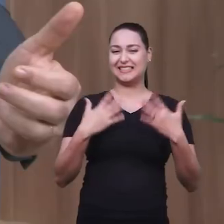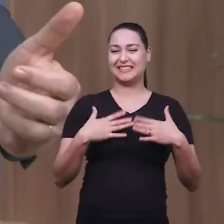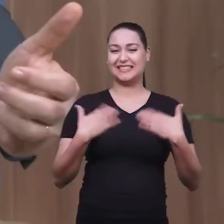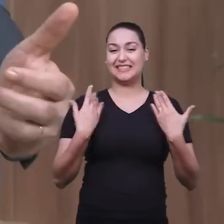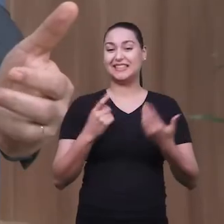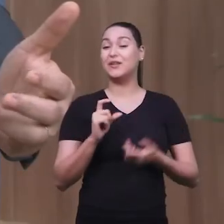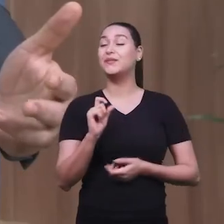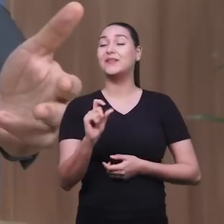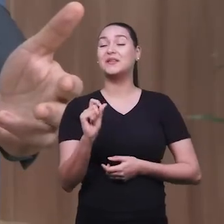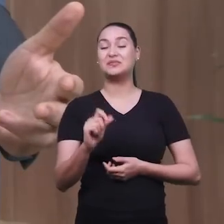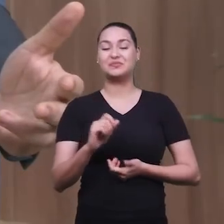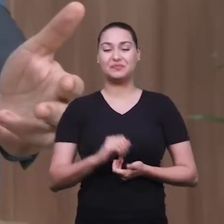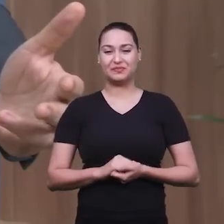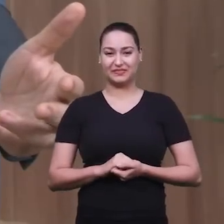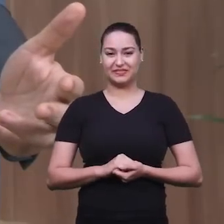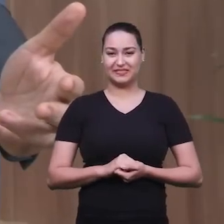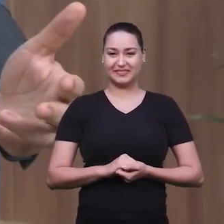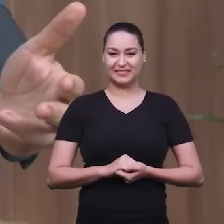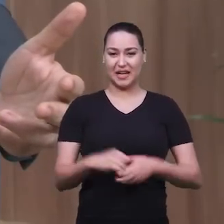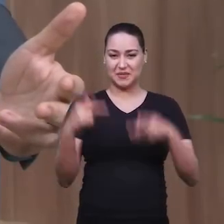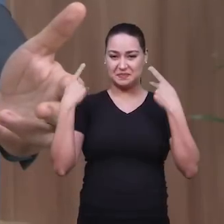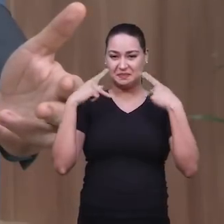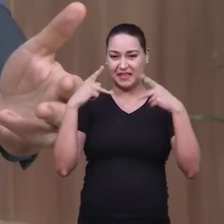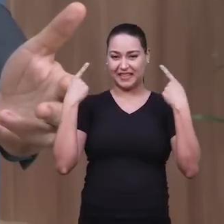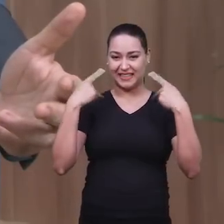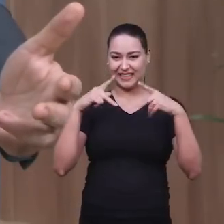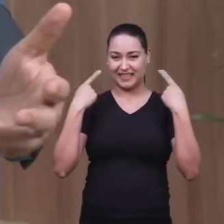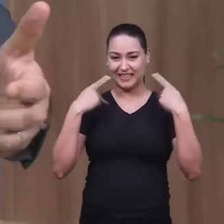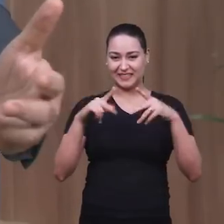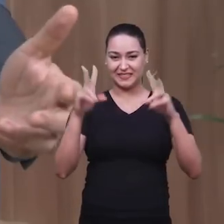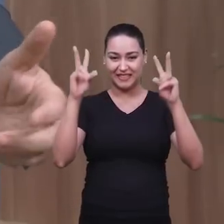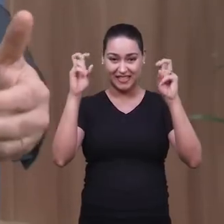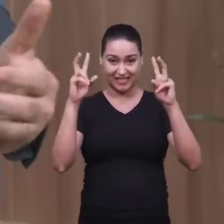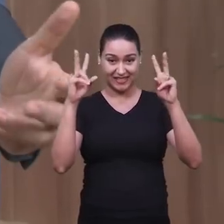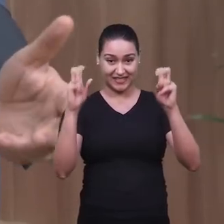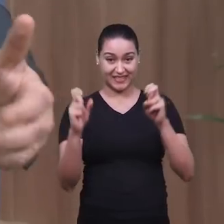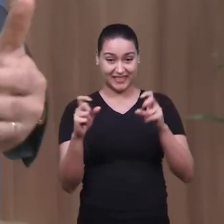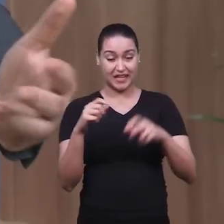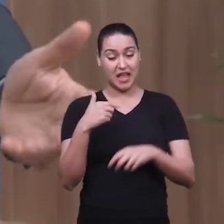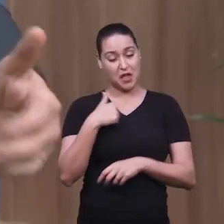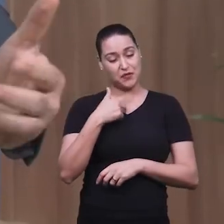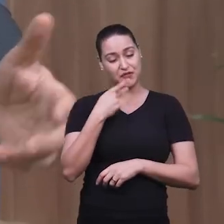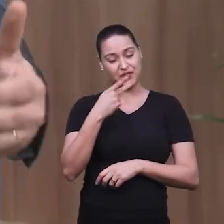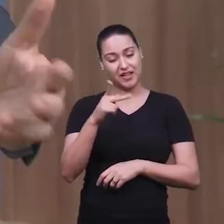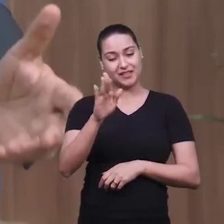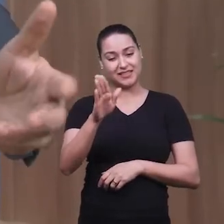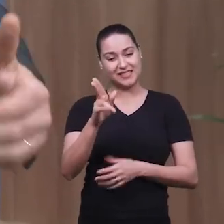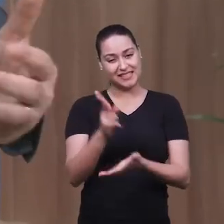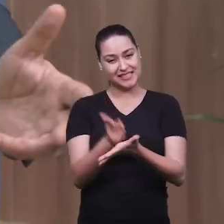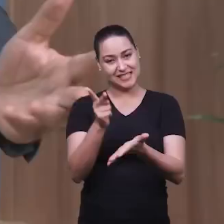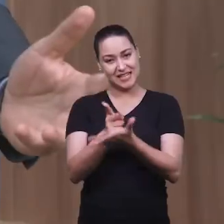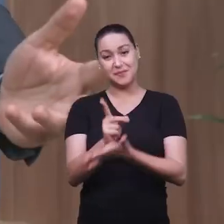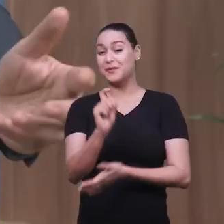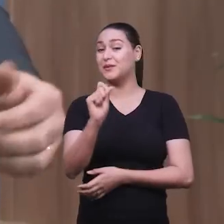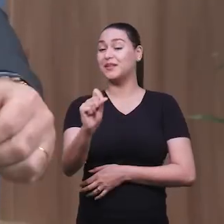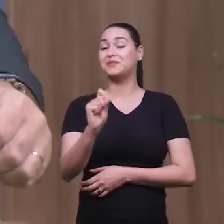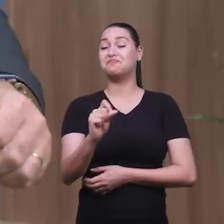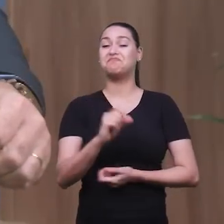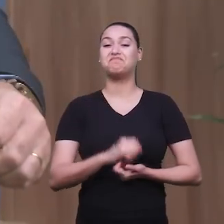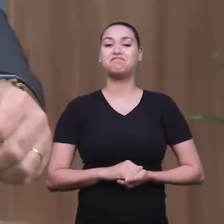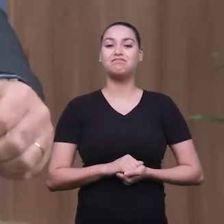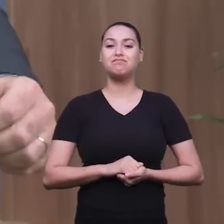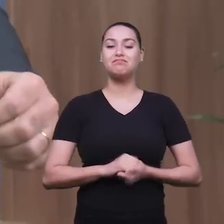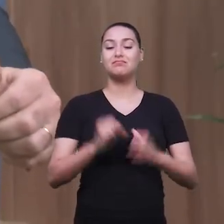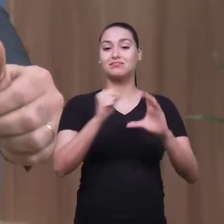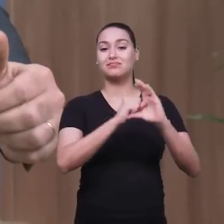me traz uma alegria muito grande e que eu gosto sempre, quando eu prego sobre esse assunto, muitos irmãos já ouviram, inclusive,